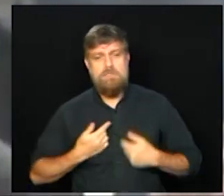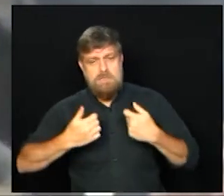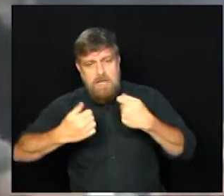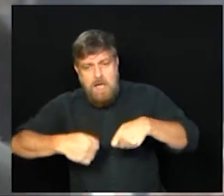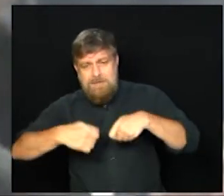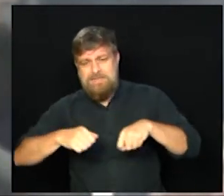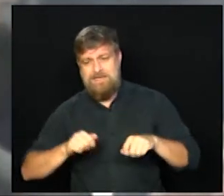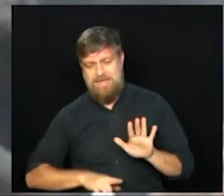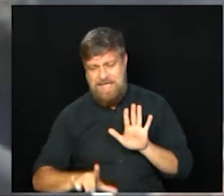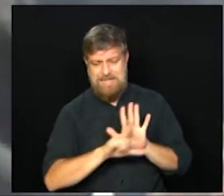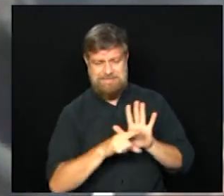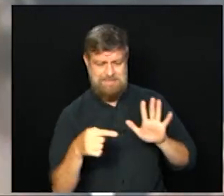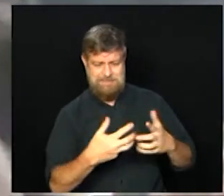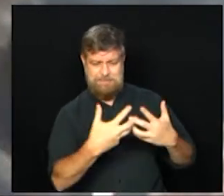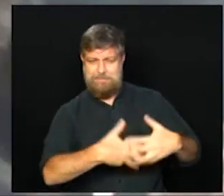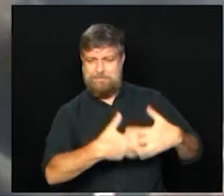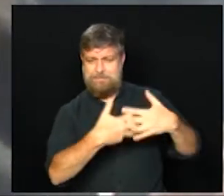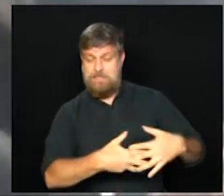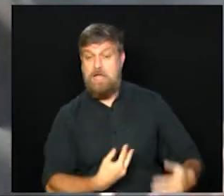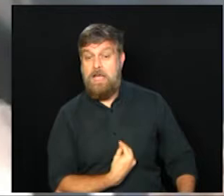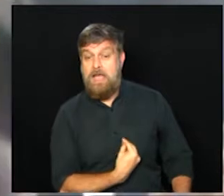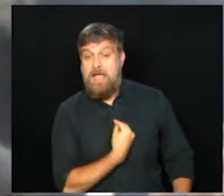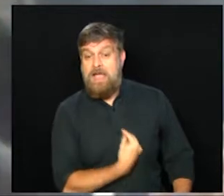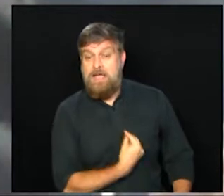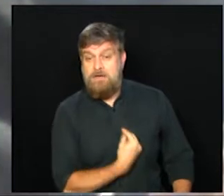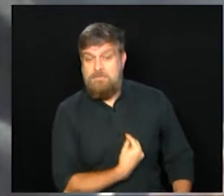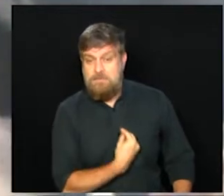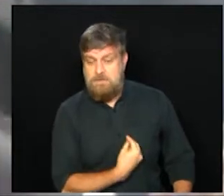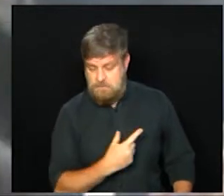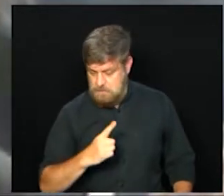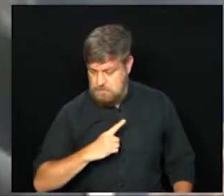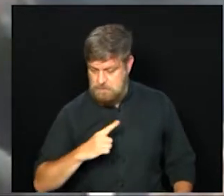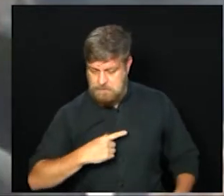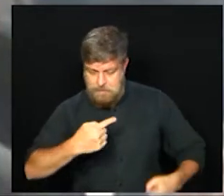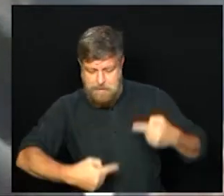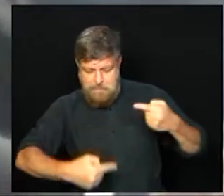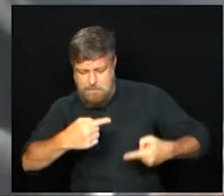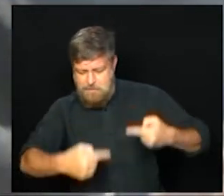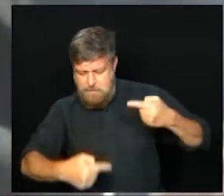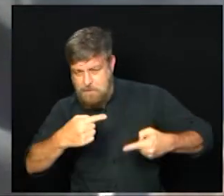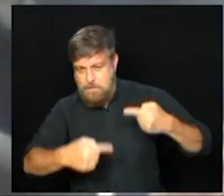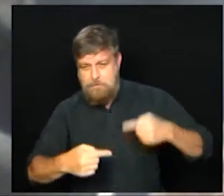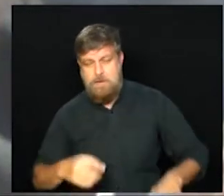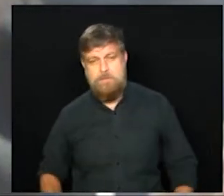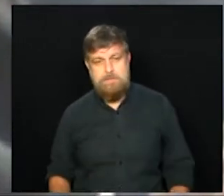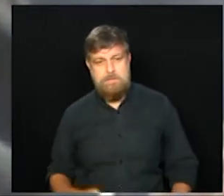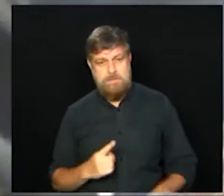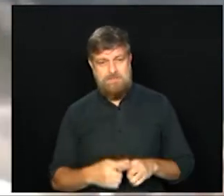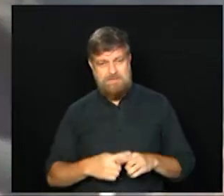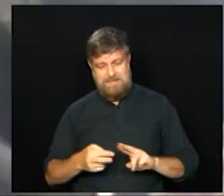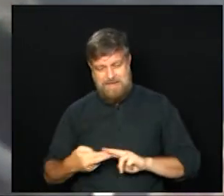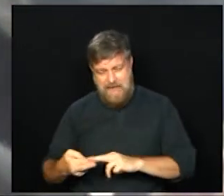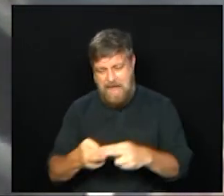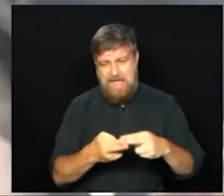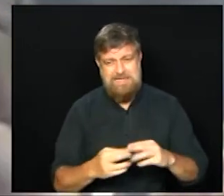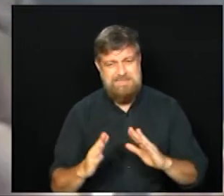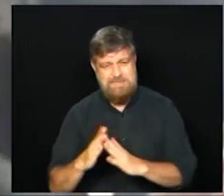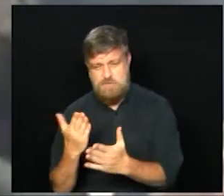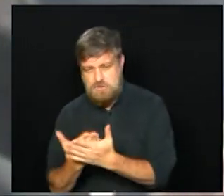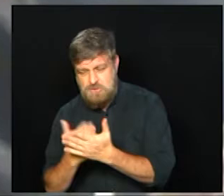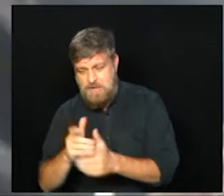manter essa lei viva. Hoje ela é viva, hoje ela está aí sendo discutida por todas as redes, na escola, as